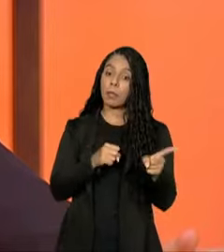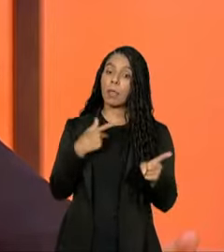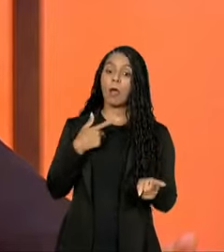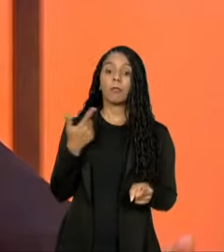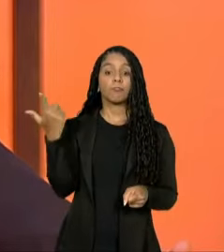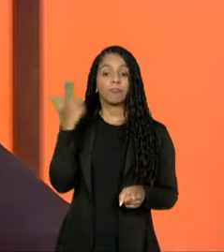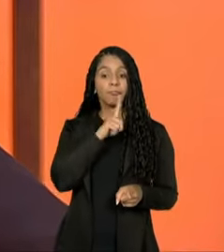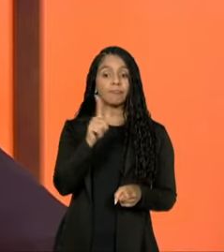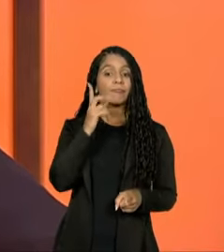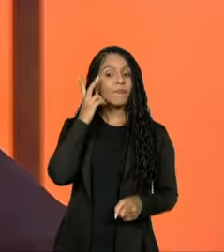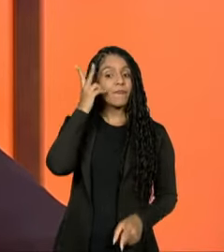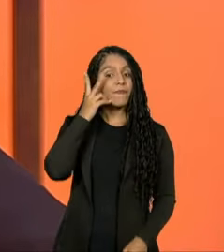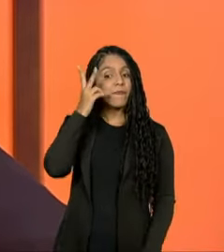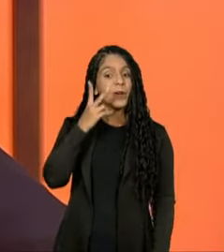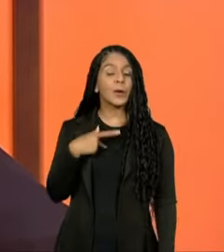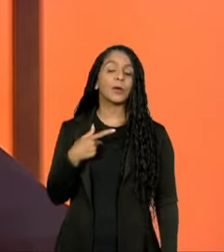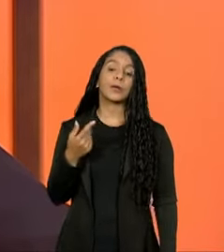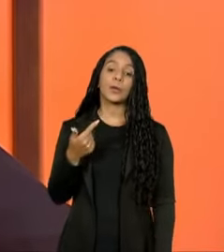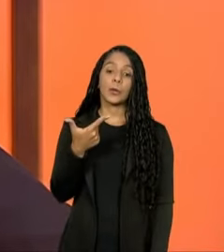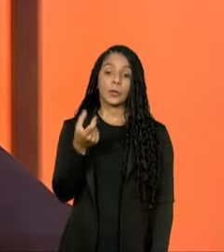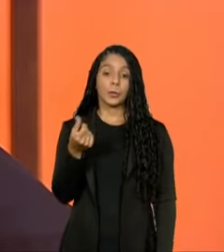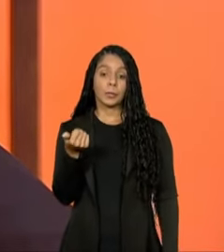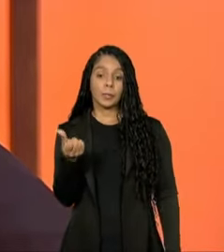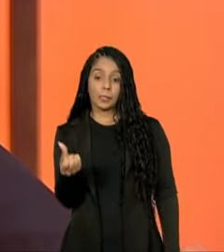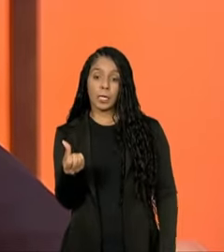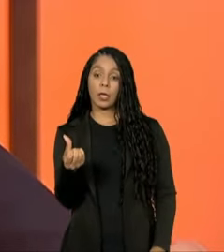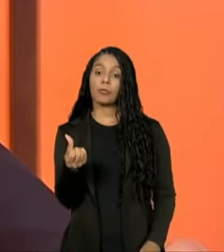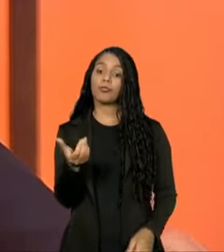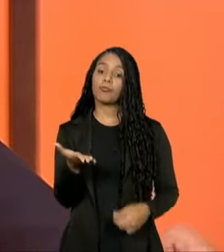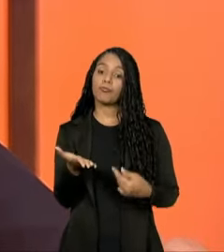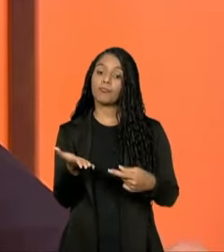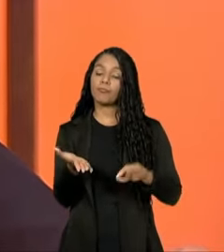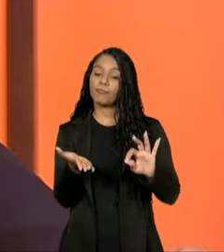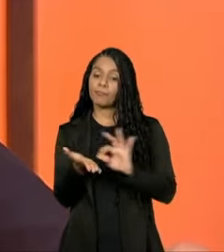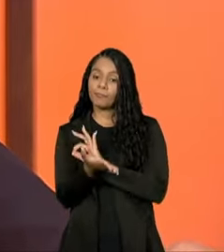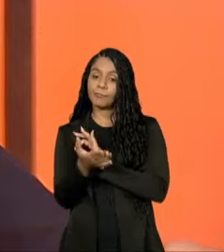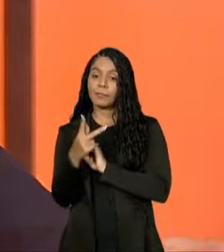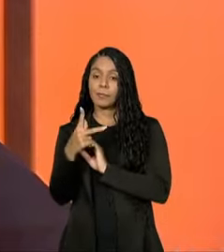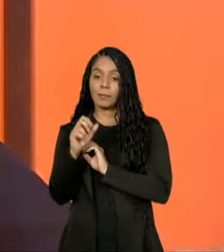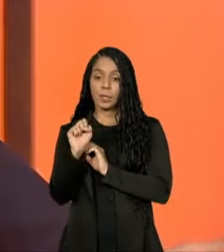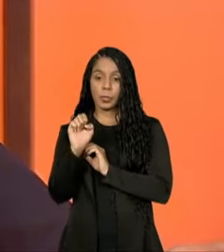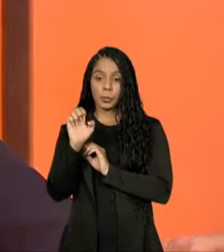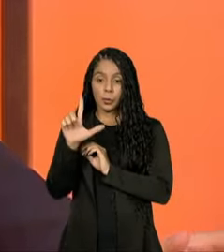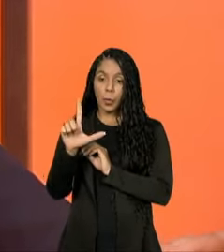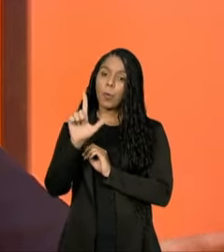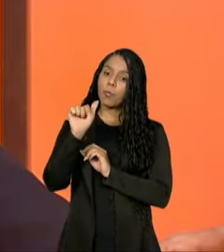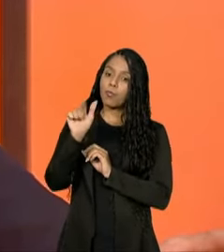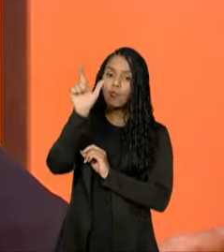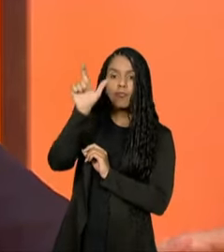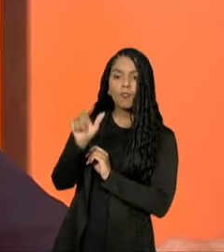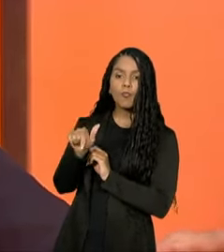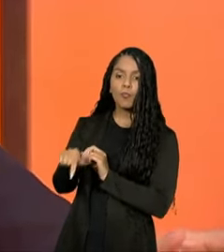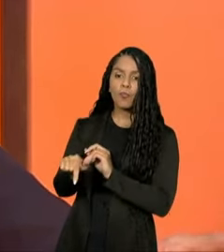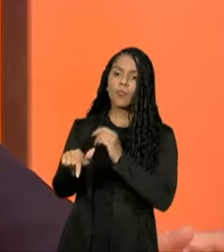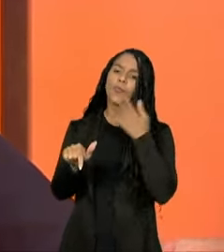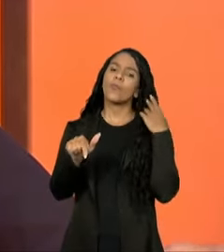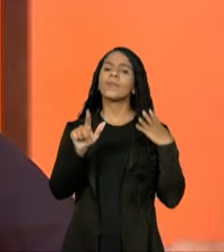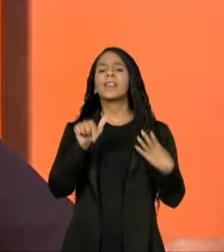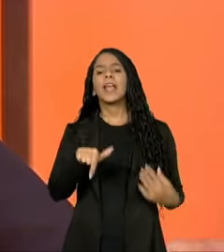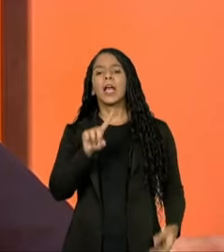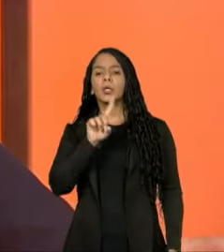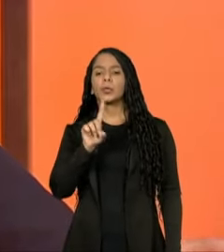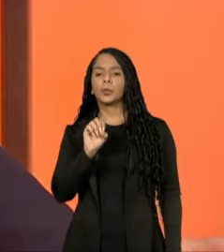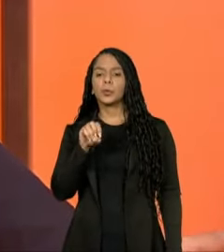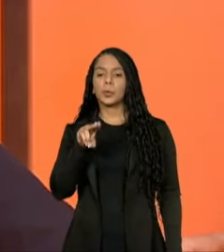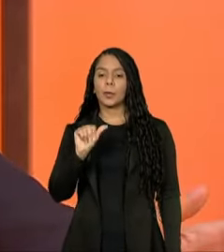Mas não foi só a Marielle que se elegeu. Em 2016, se filia ao PSOL essa figura, que é uma figura da Zona Oeste do Rio de